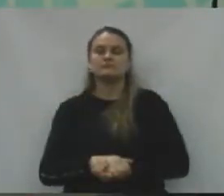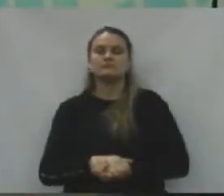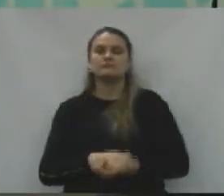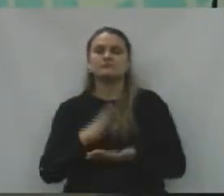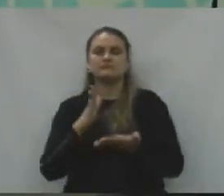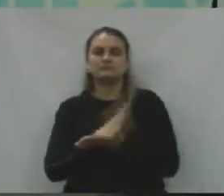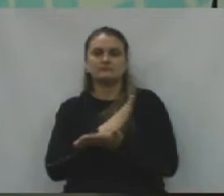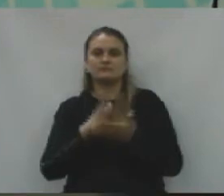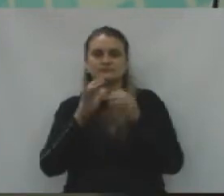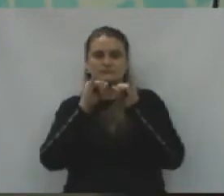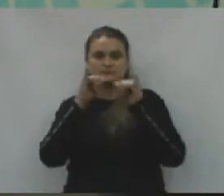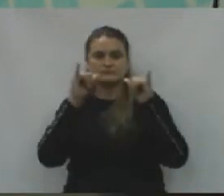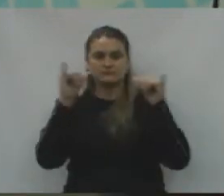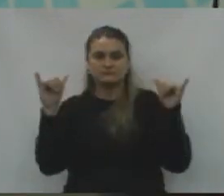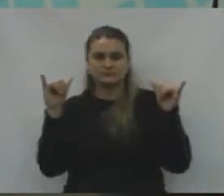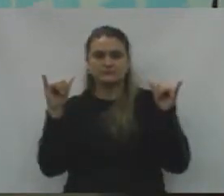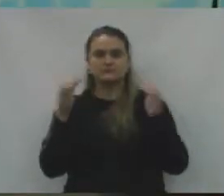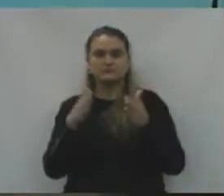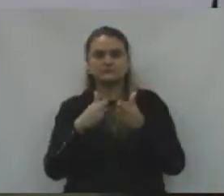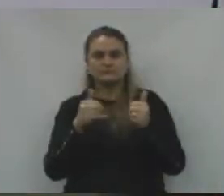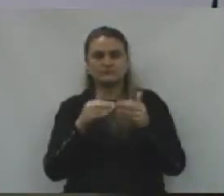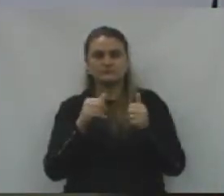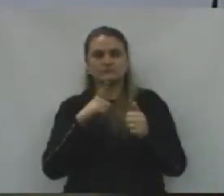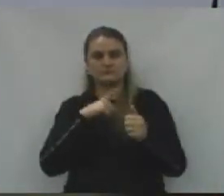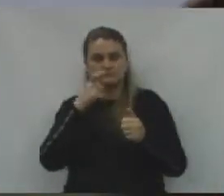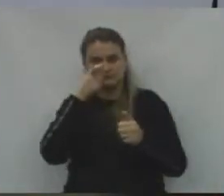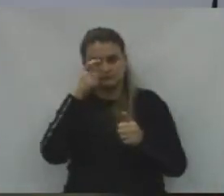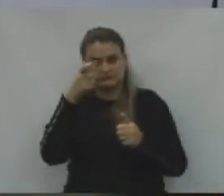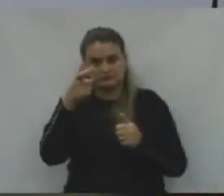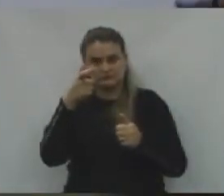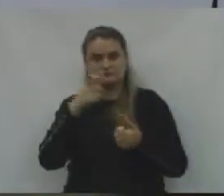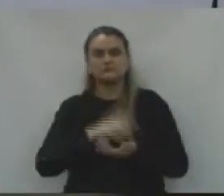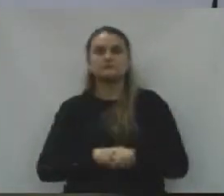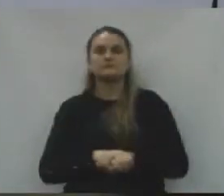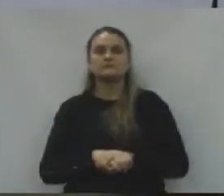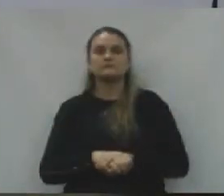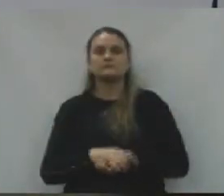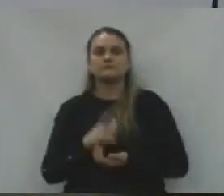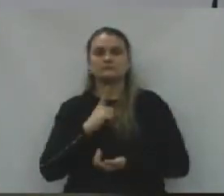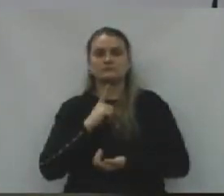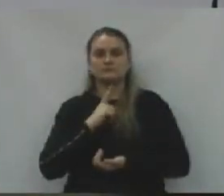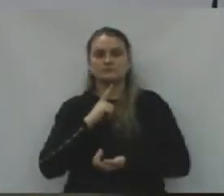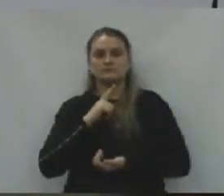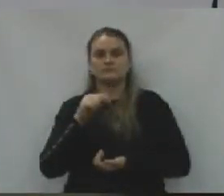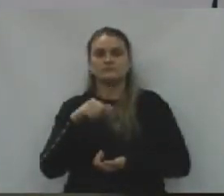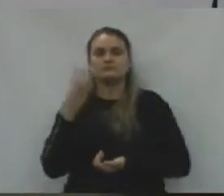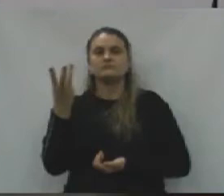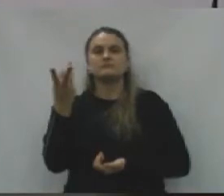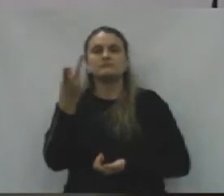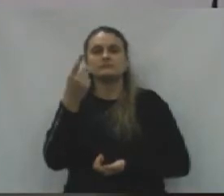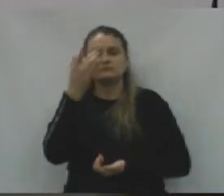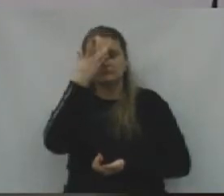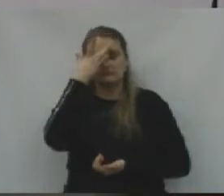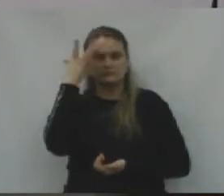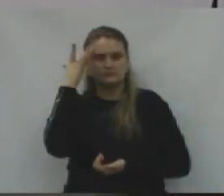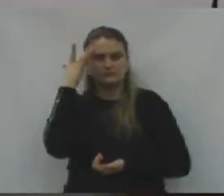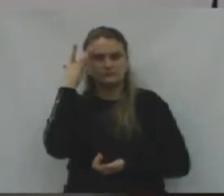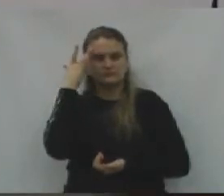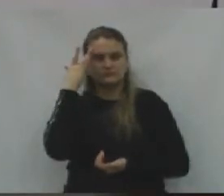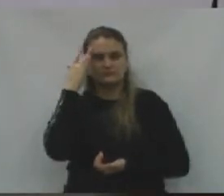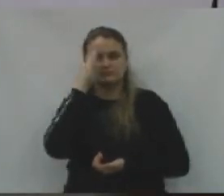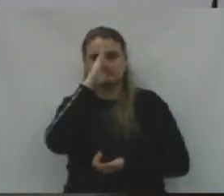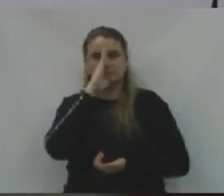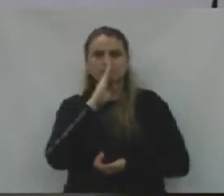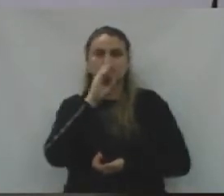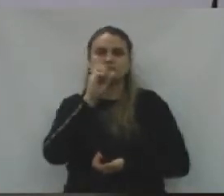E mais alguns números que me foram solicitados, como é do interesse. Então, aqui em relação a quantos bolsistas, por